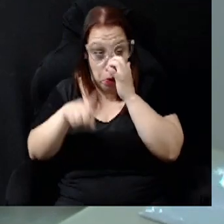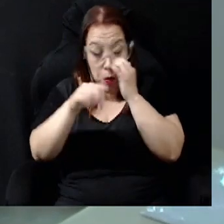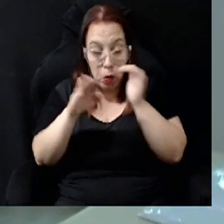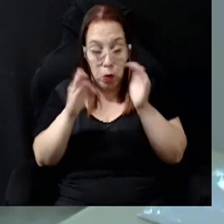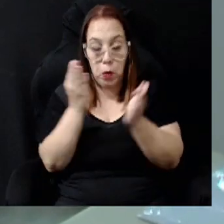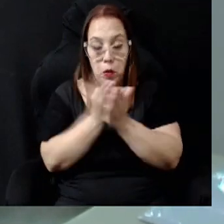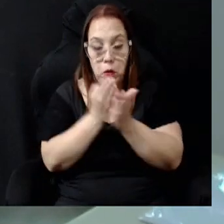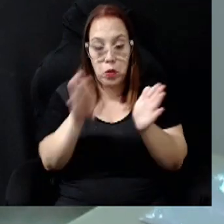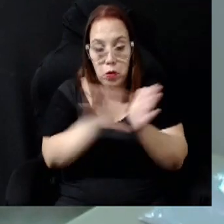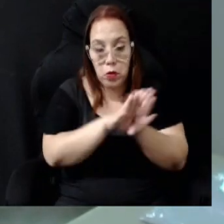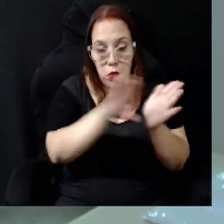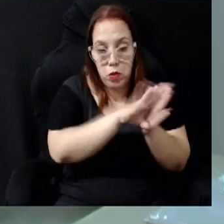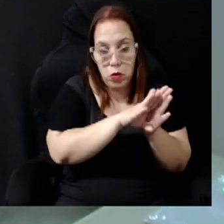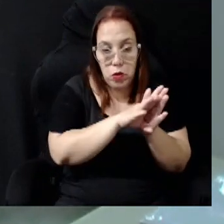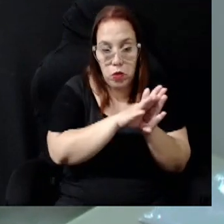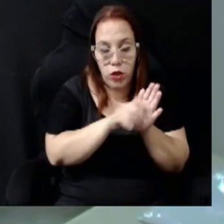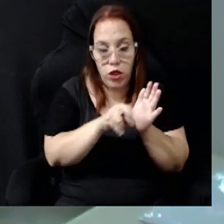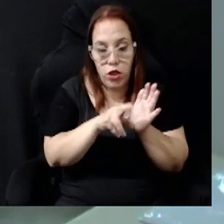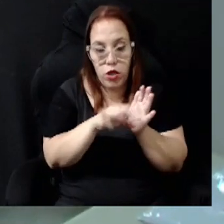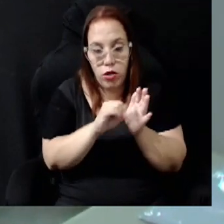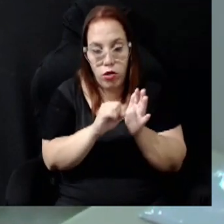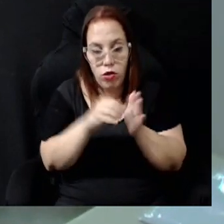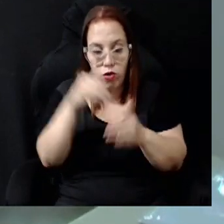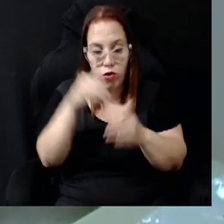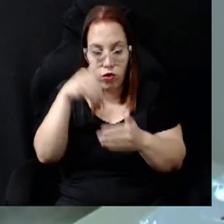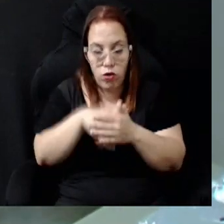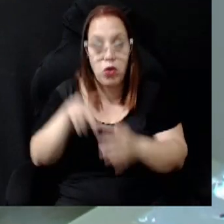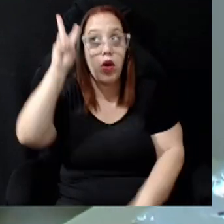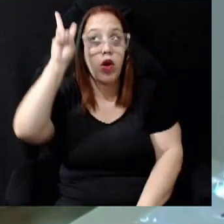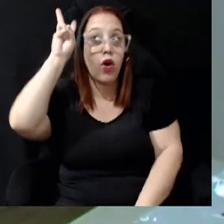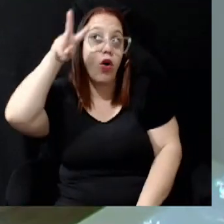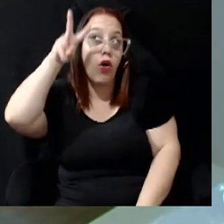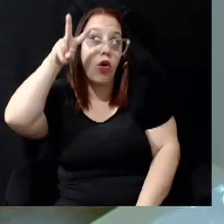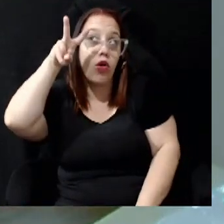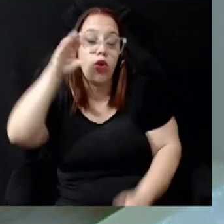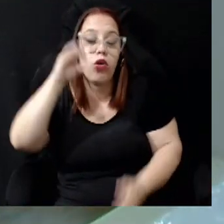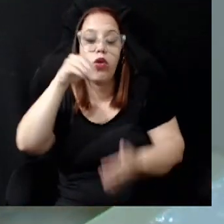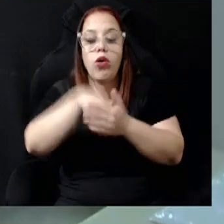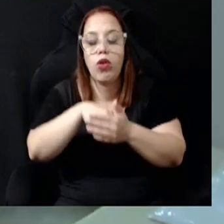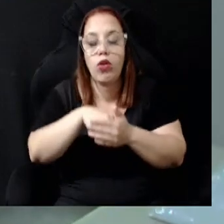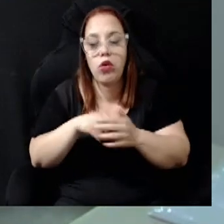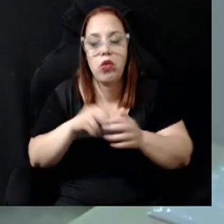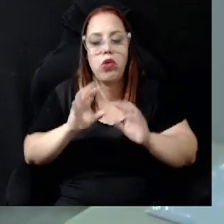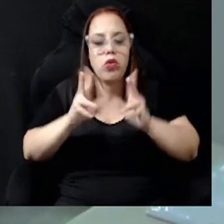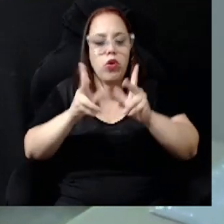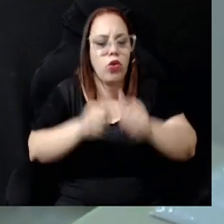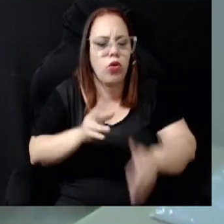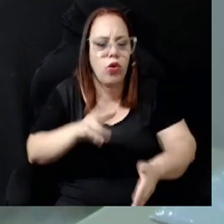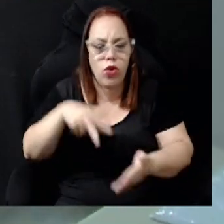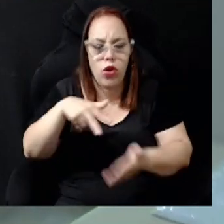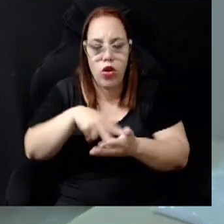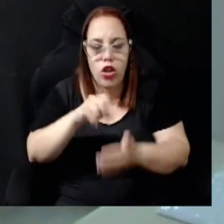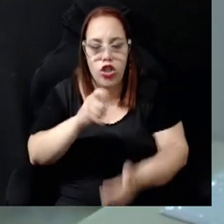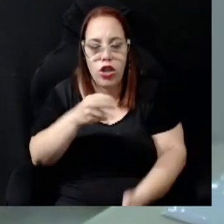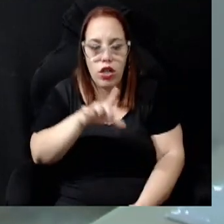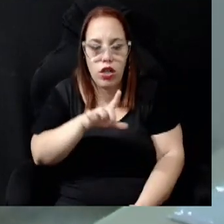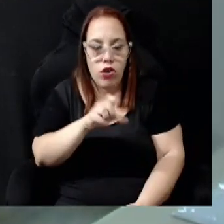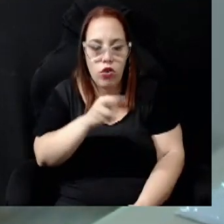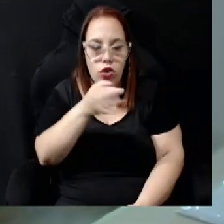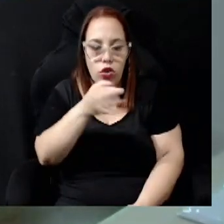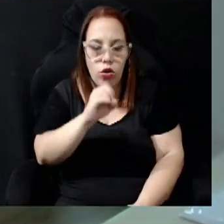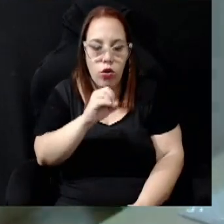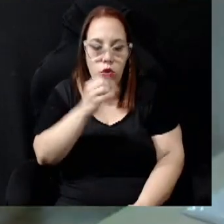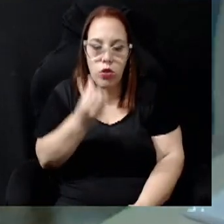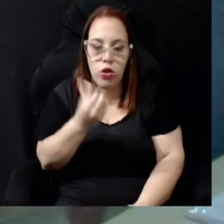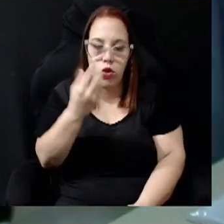aos cartórios eleitorais. A gente lembra que os cartórios eleitorais todos ficam na General Osório 1041, que também hoje